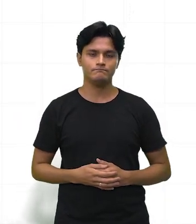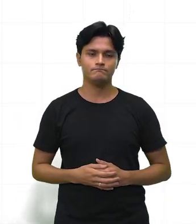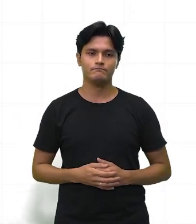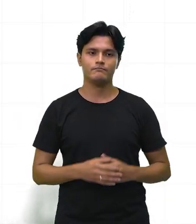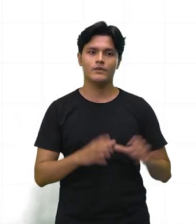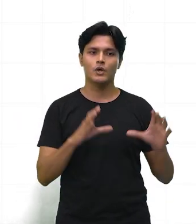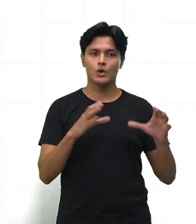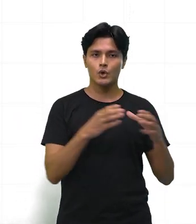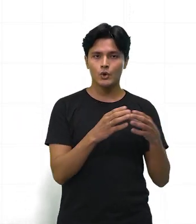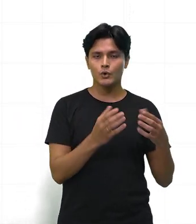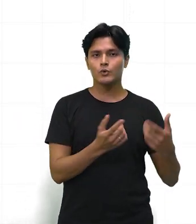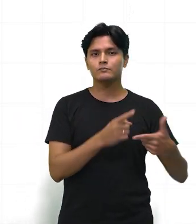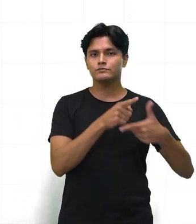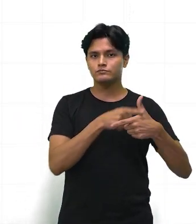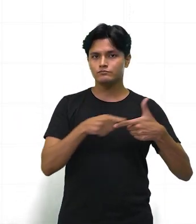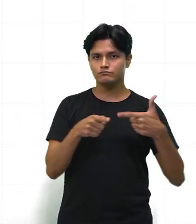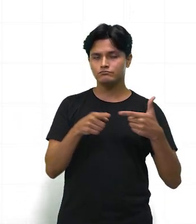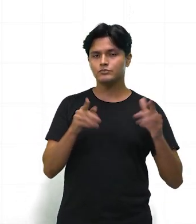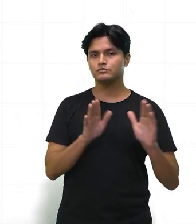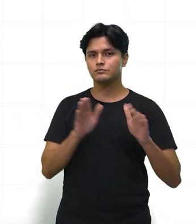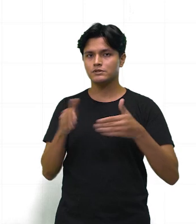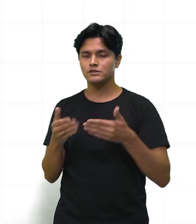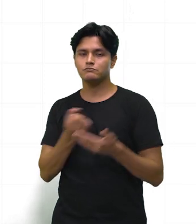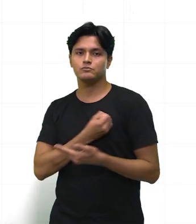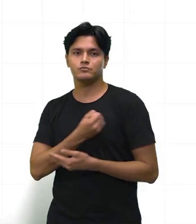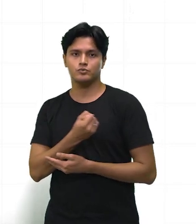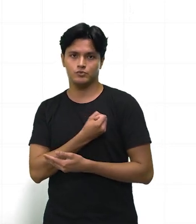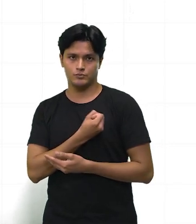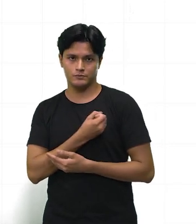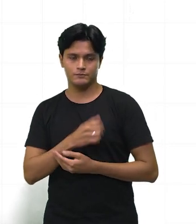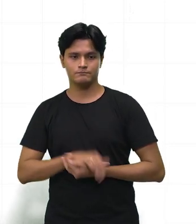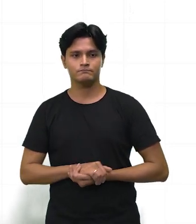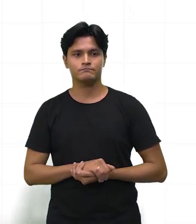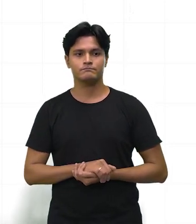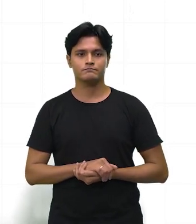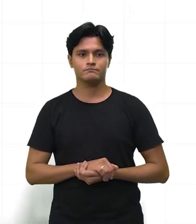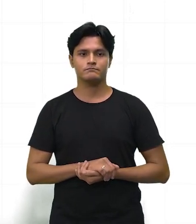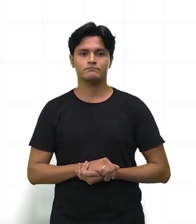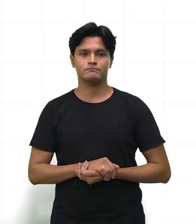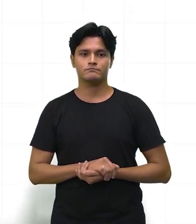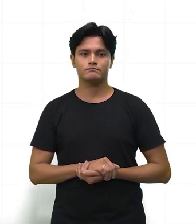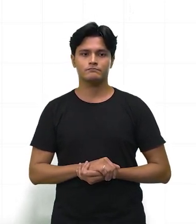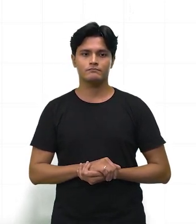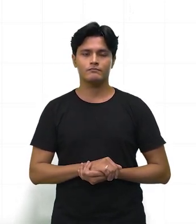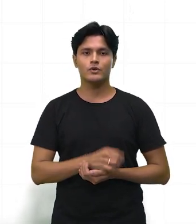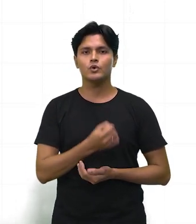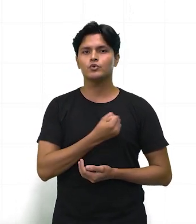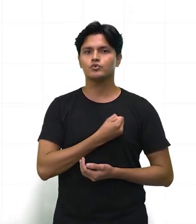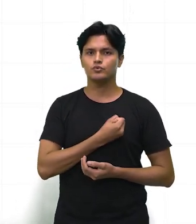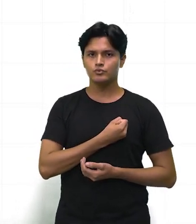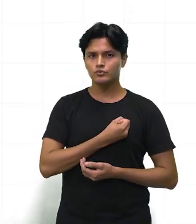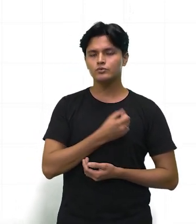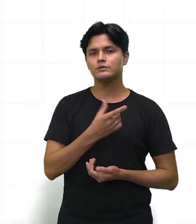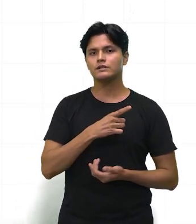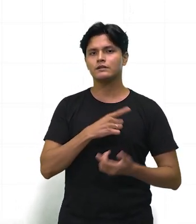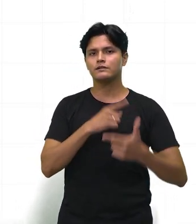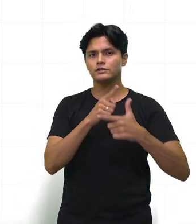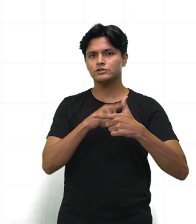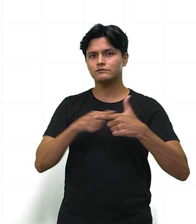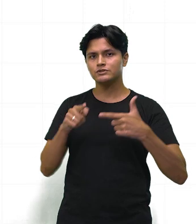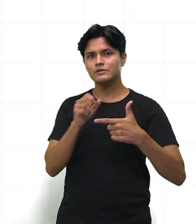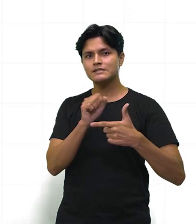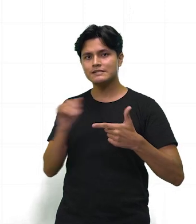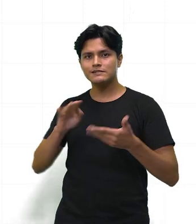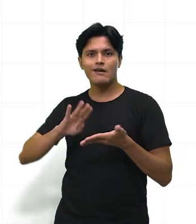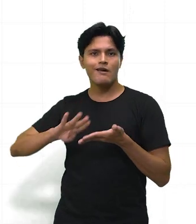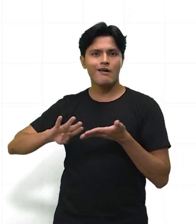de um número. Um número é divisor do outro quando não há resto na divisão. Vamos olhar esse exemplo